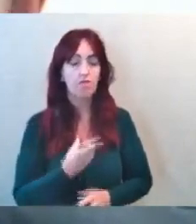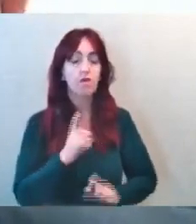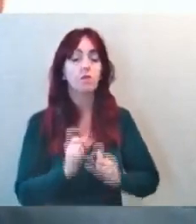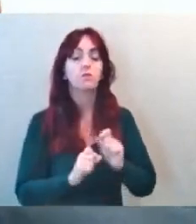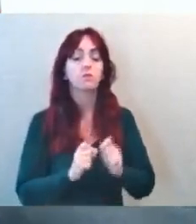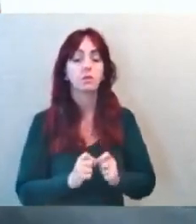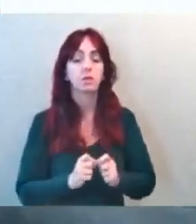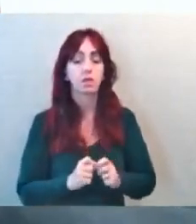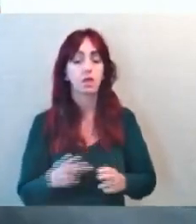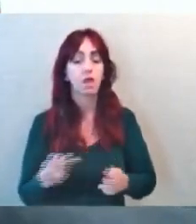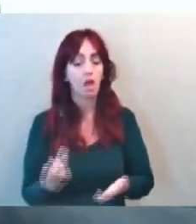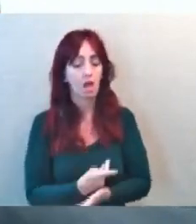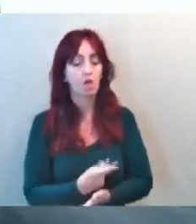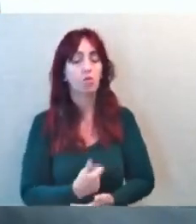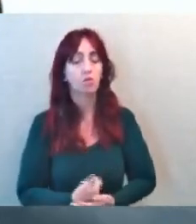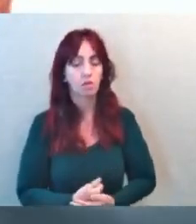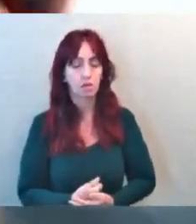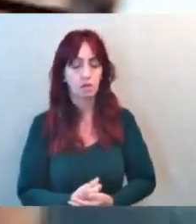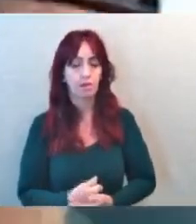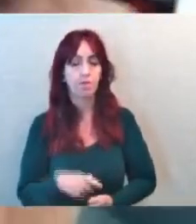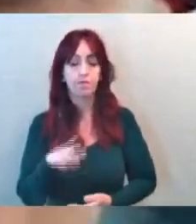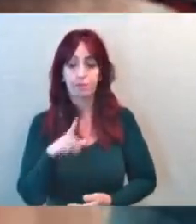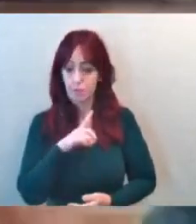nós vamos executar. Nós temos